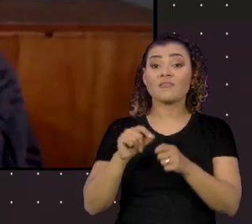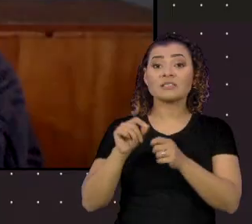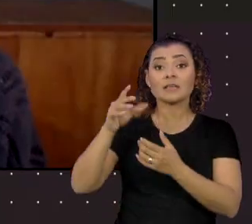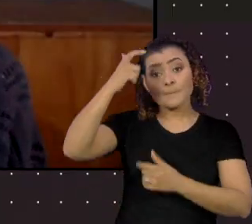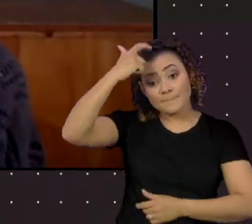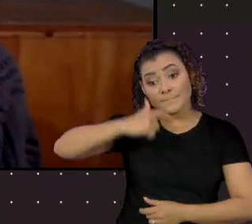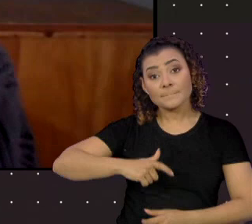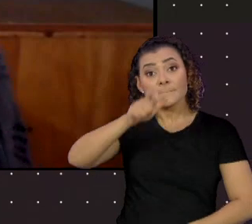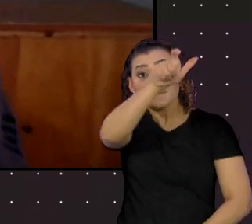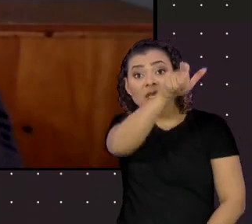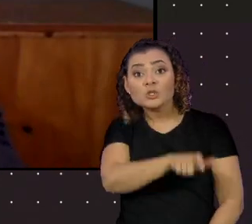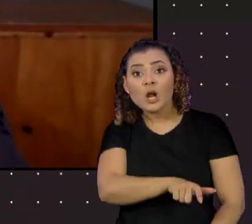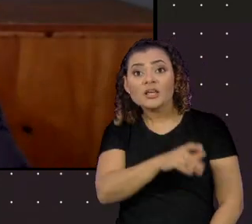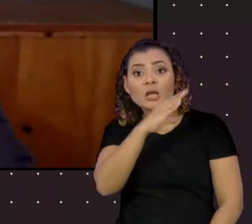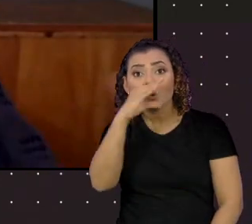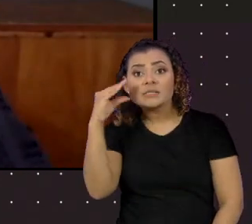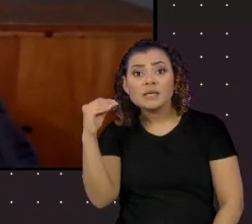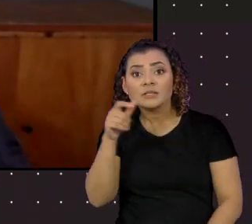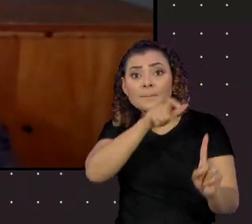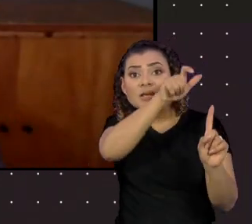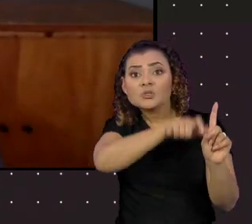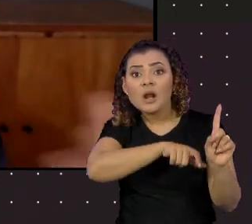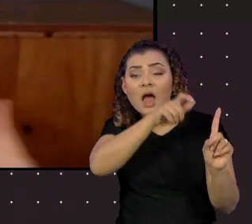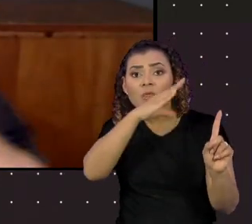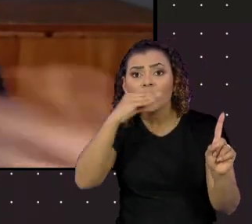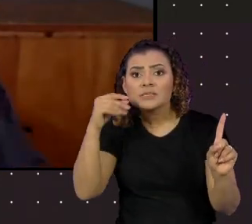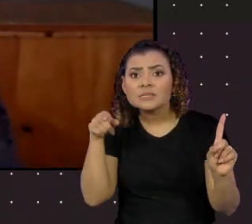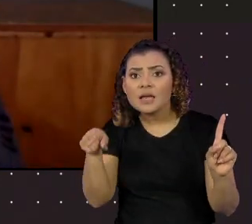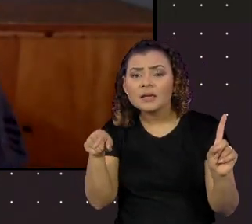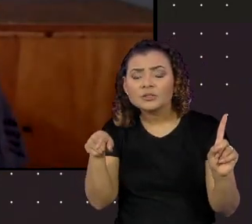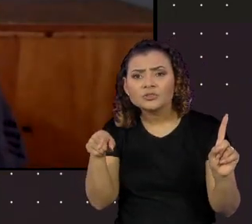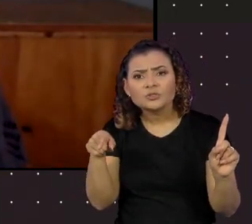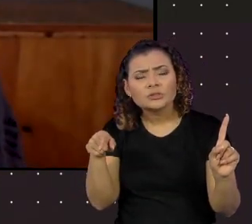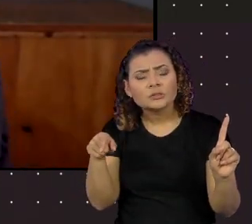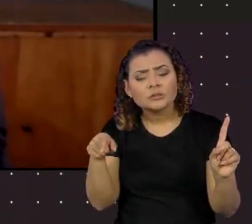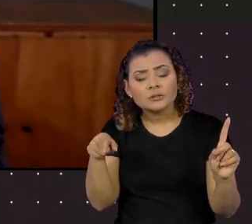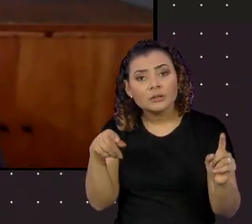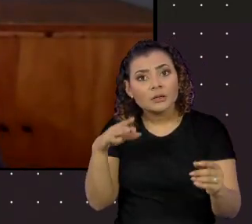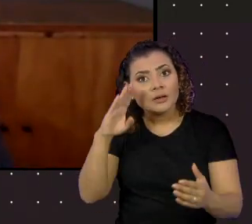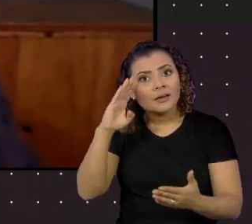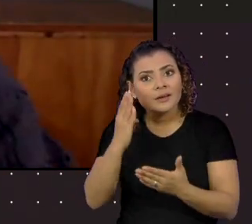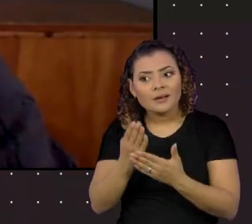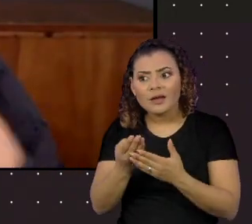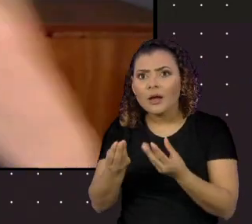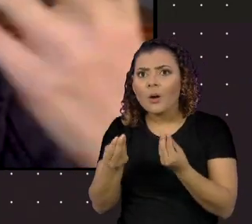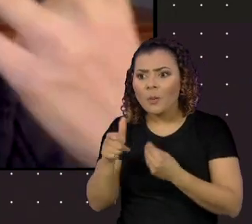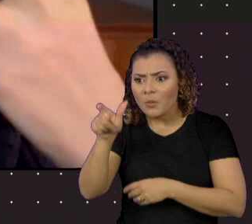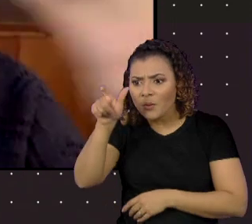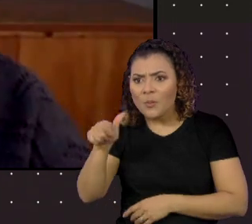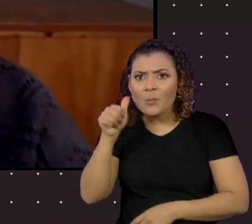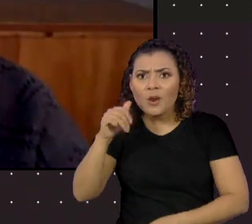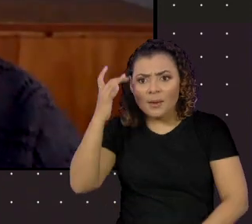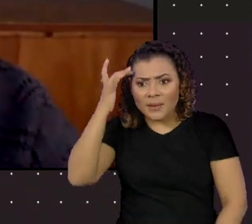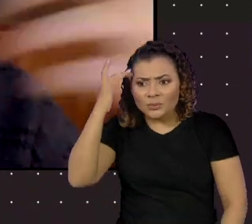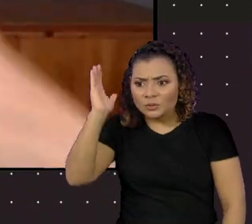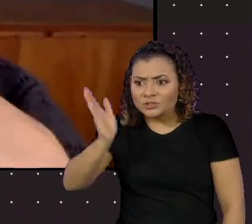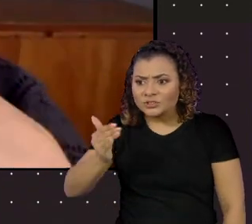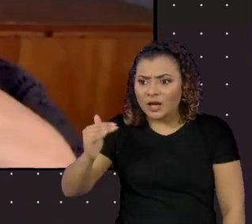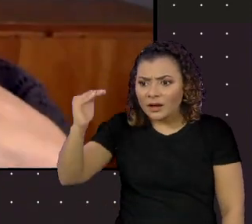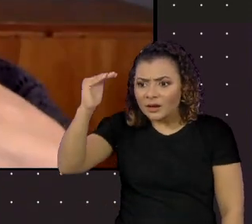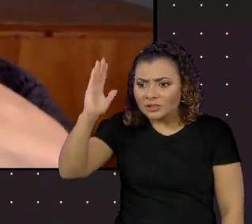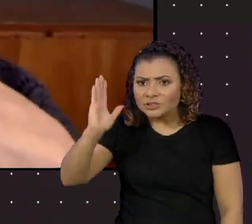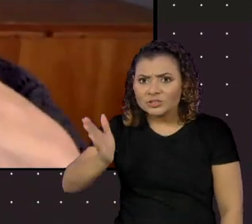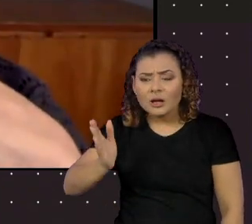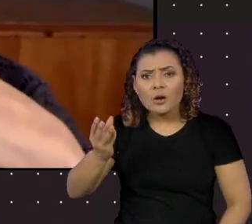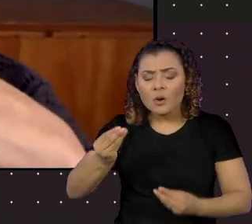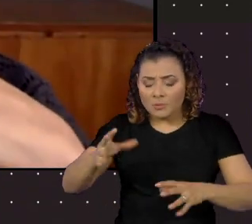adolescente. E aquilo, para mim, assim, uma mulher poder, a gente acreditar que aquela mulher podia fazer uma adolescente, e como o jeito que ela